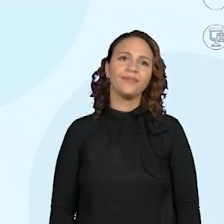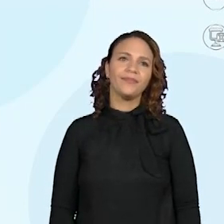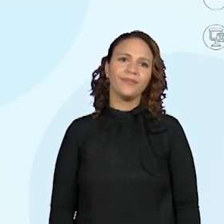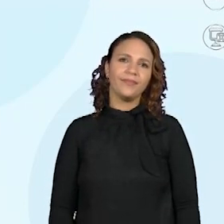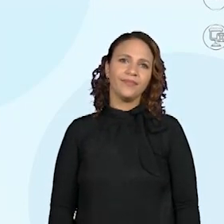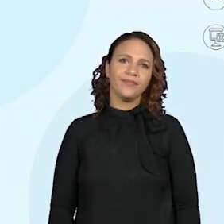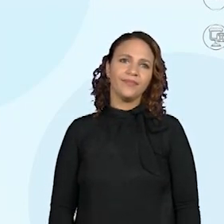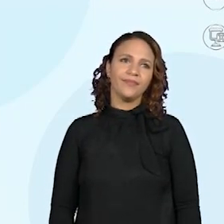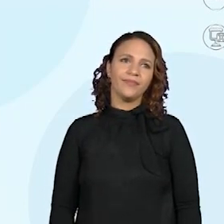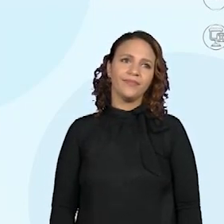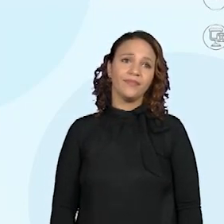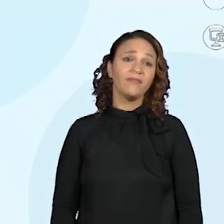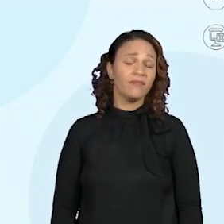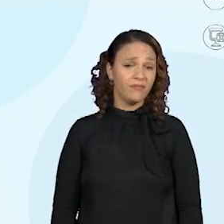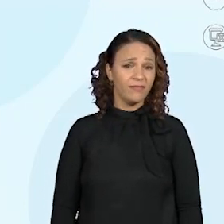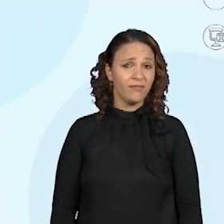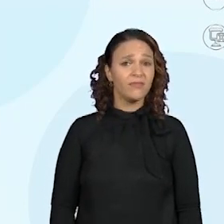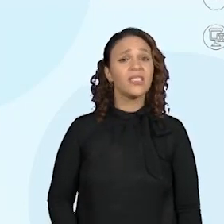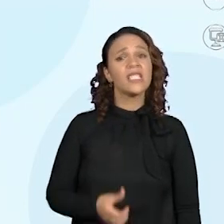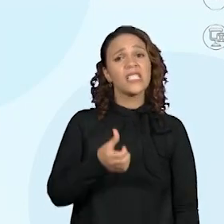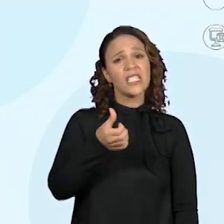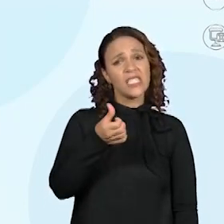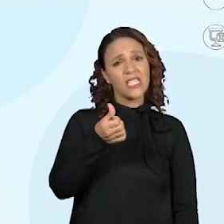Vamos lá. Há 6 meses,